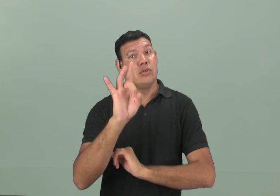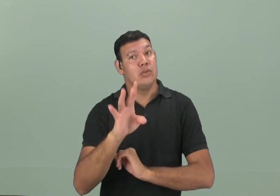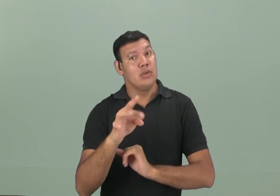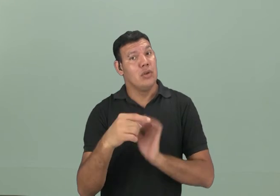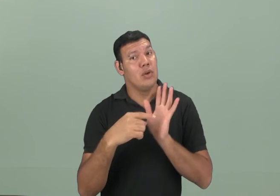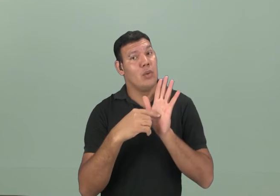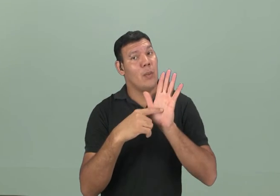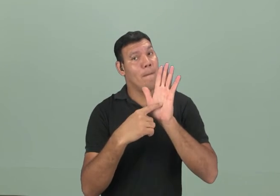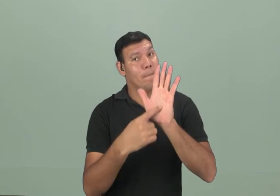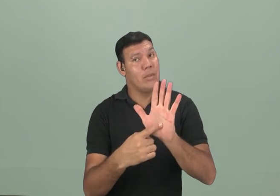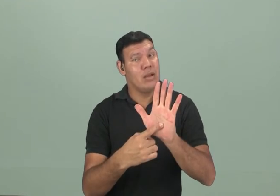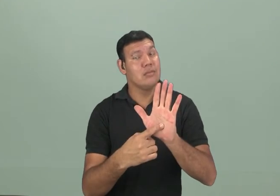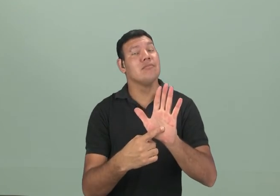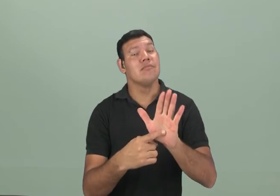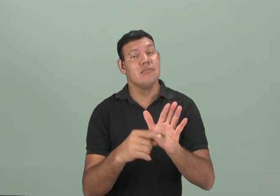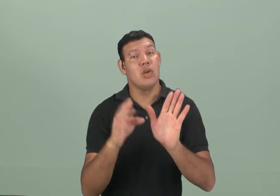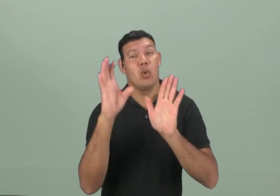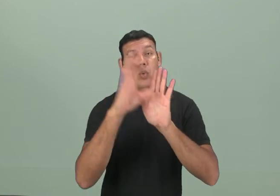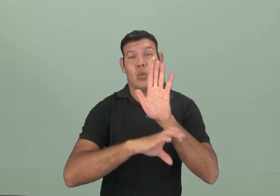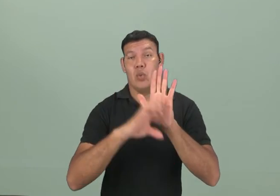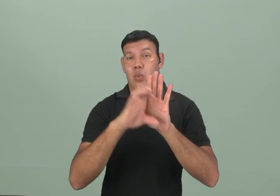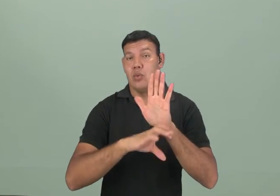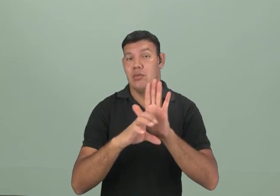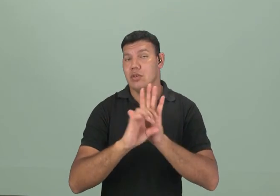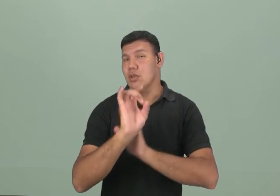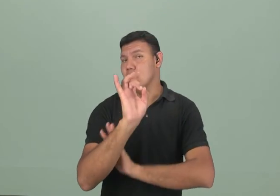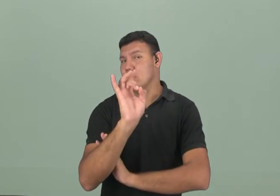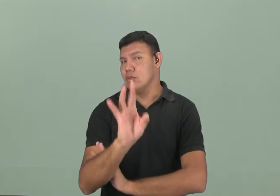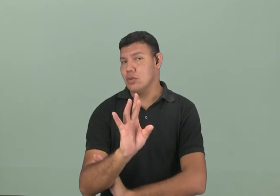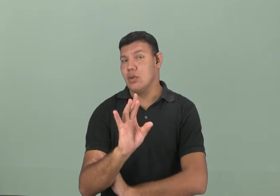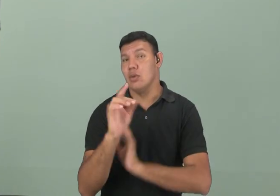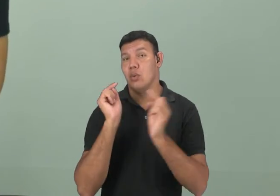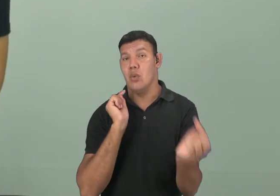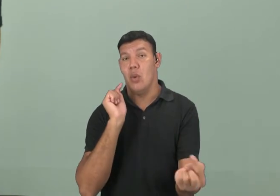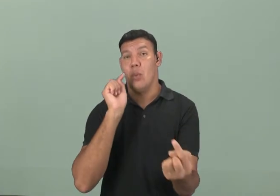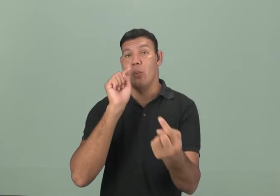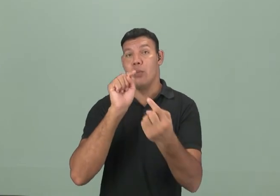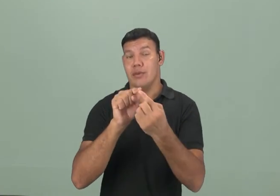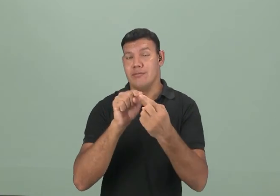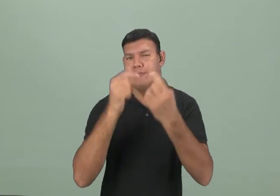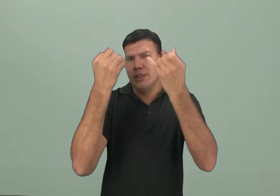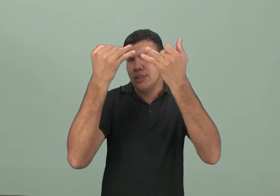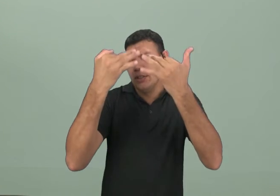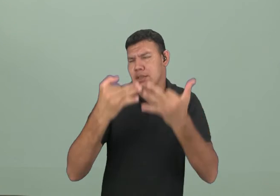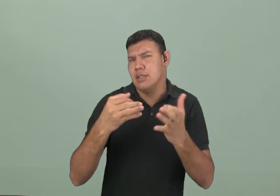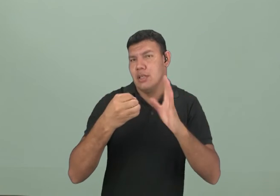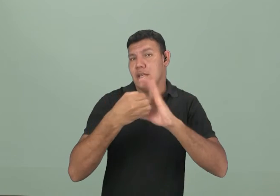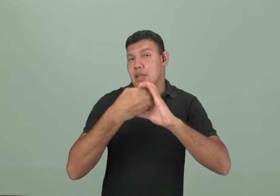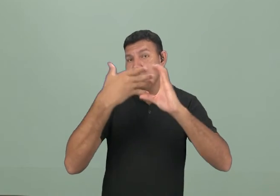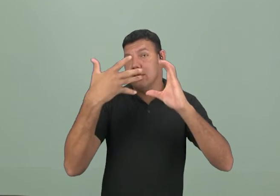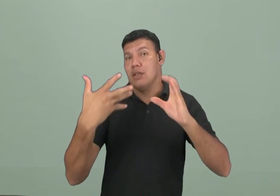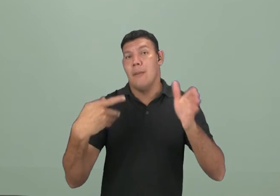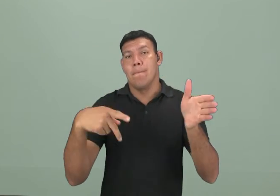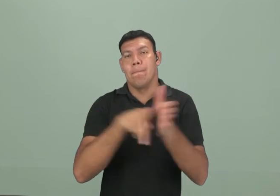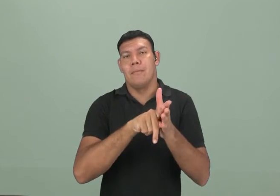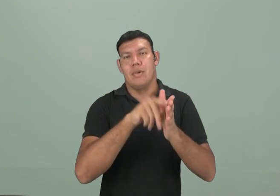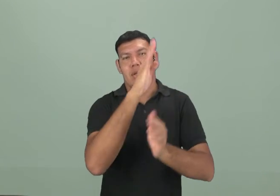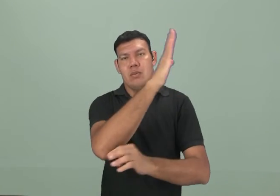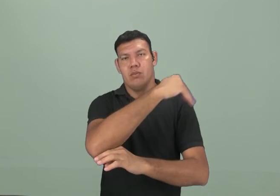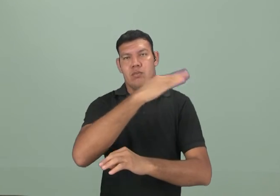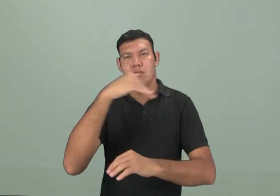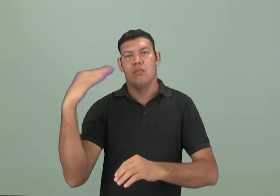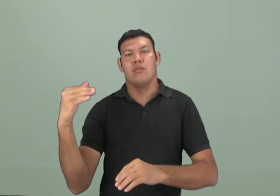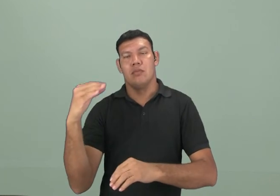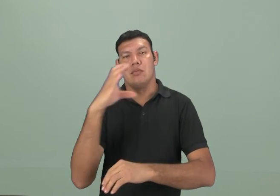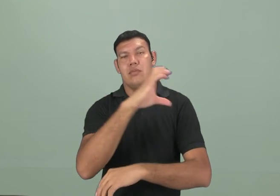só abordar conceitos básicos. E o objetivo dessa aula é explicar as características da onda, a